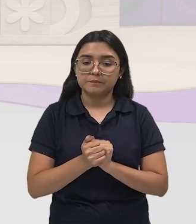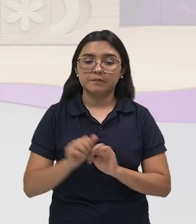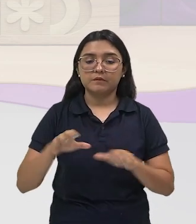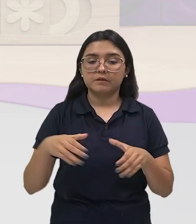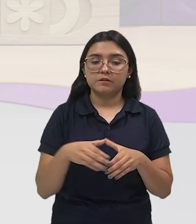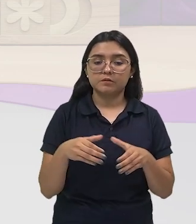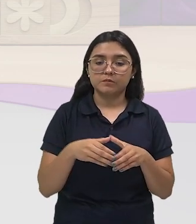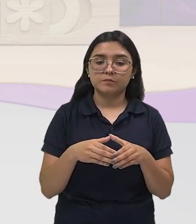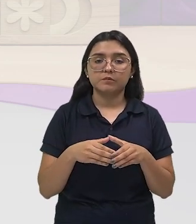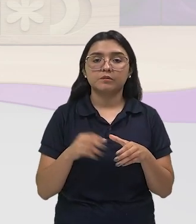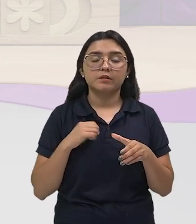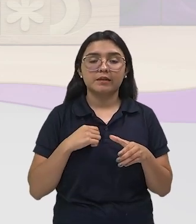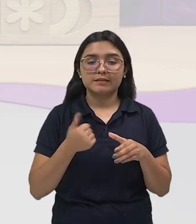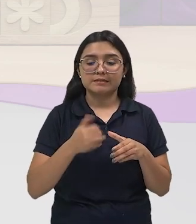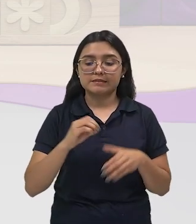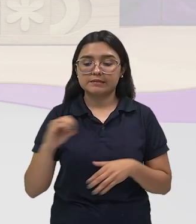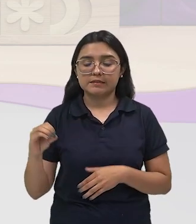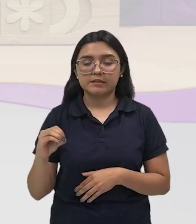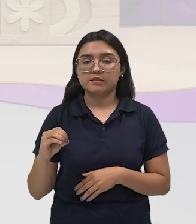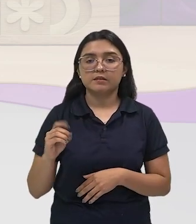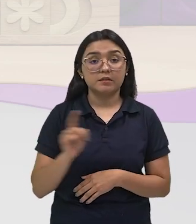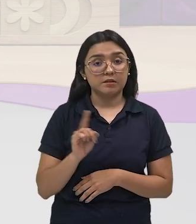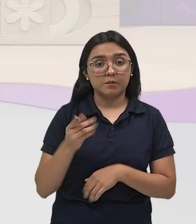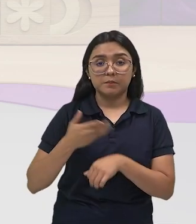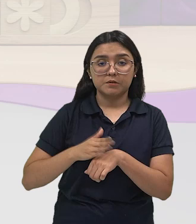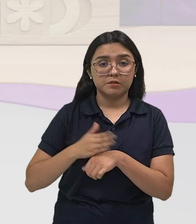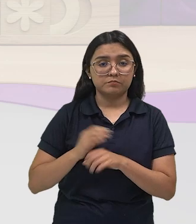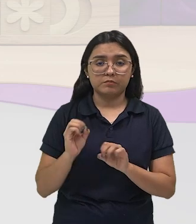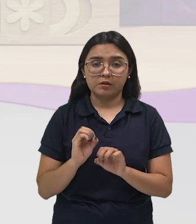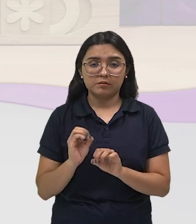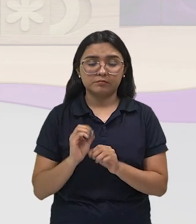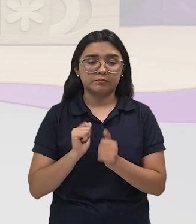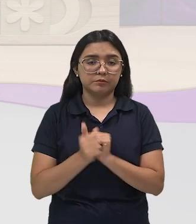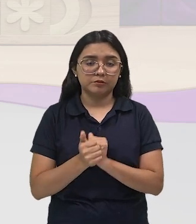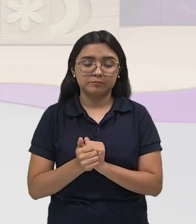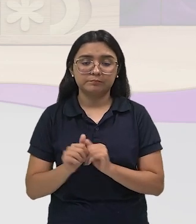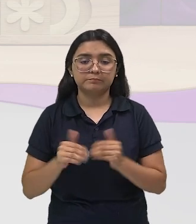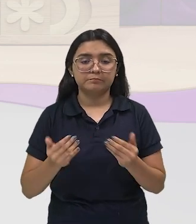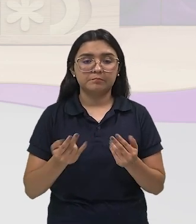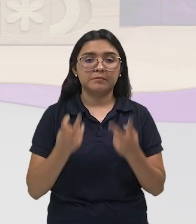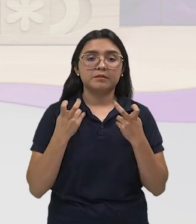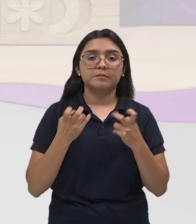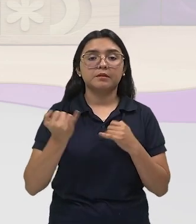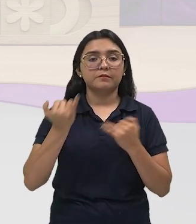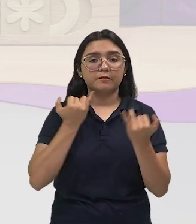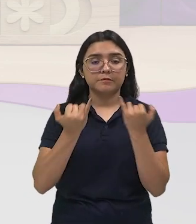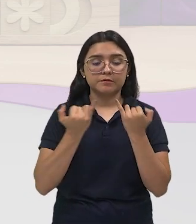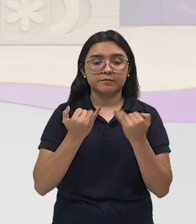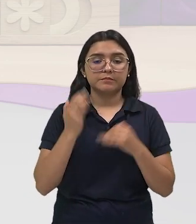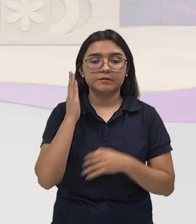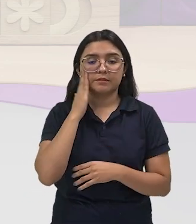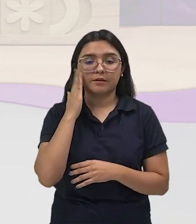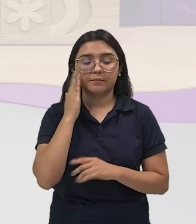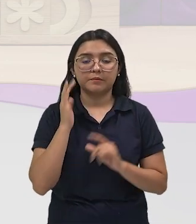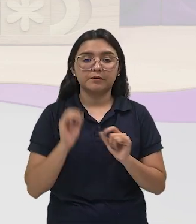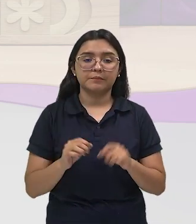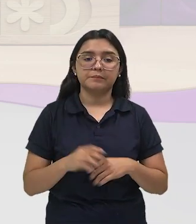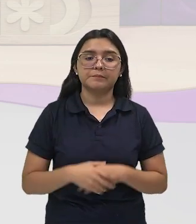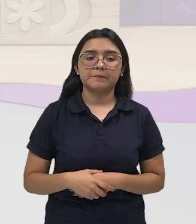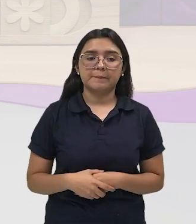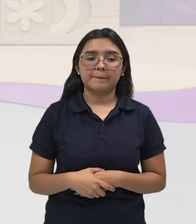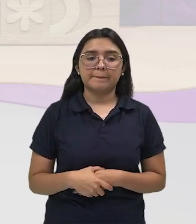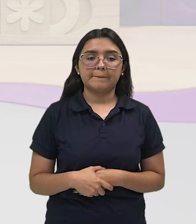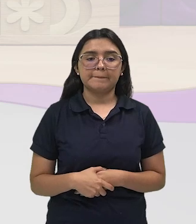né? 100 automaticamente não praticam. Quer dizer, olha, como você tem as informações, você sabe como